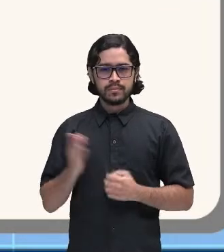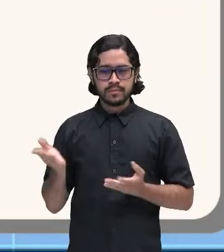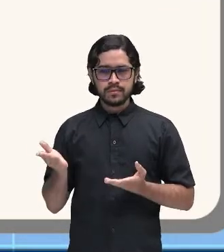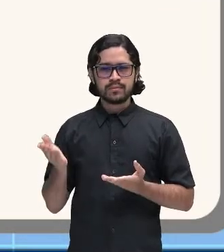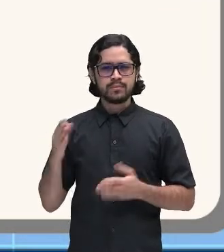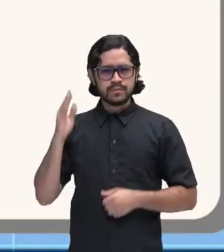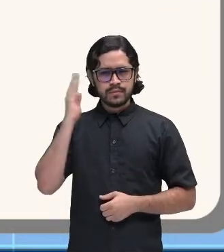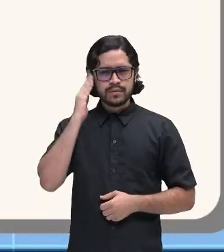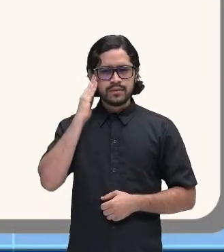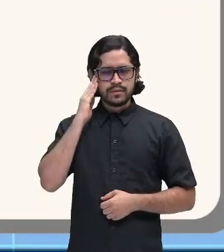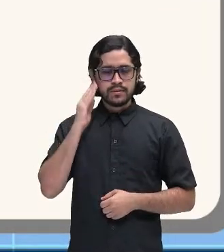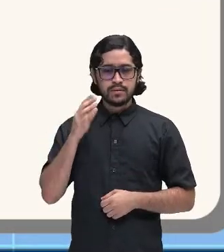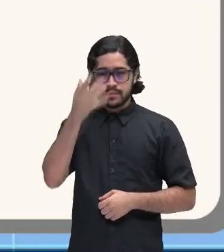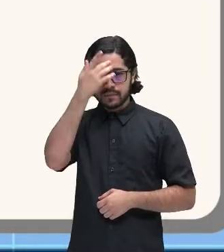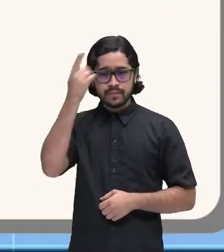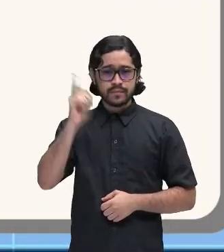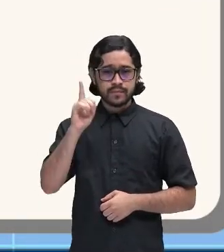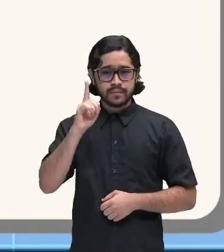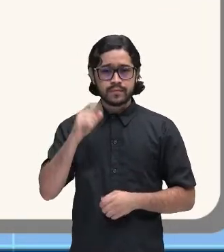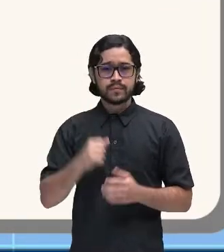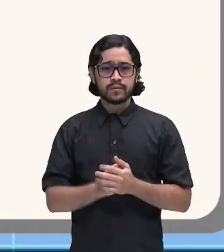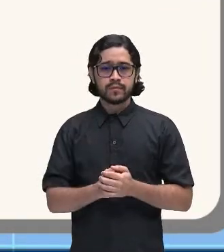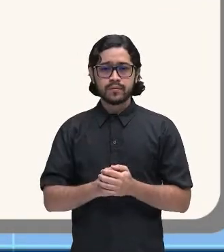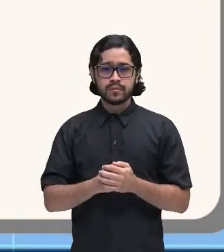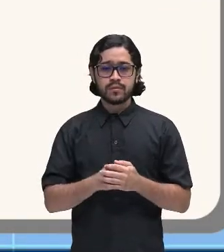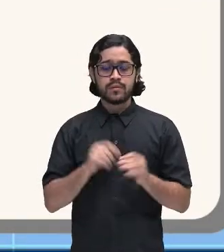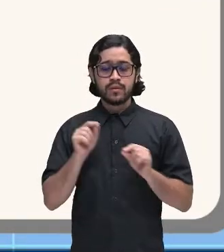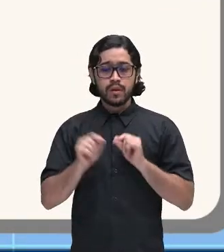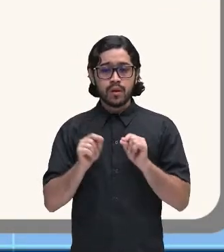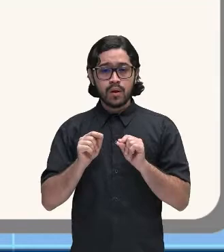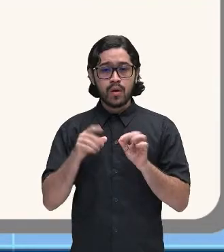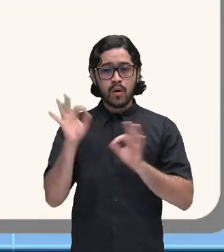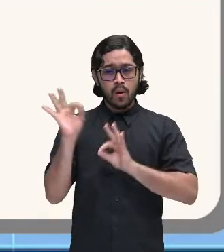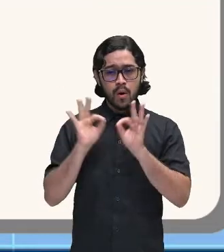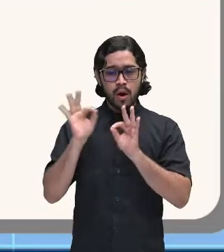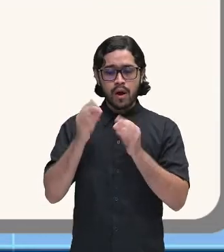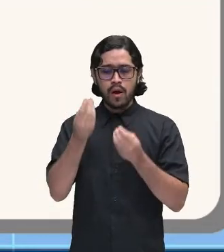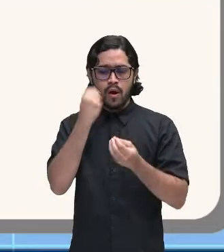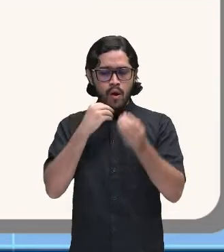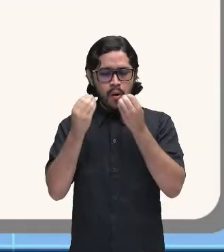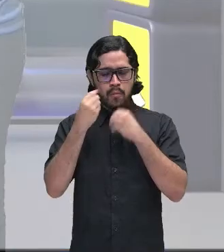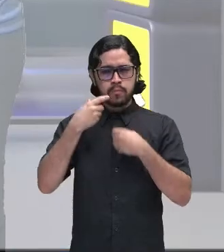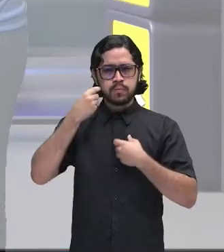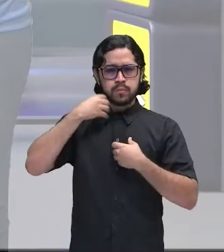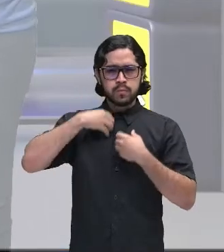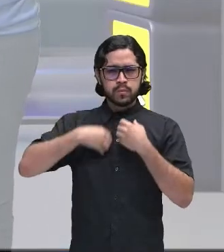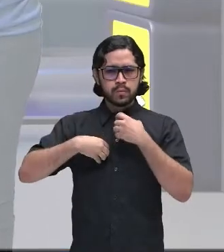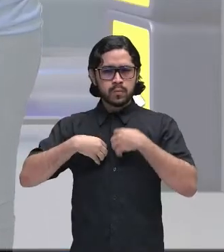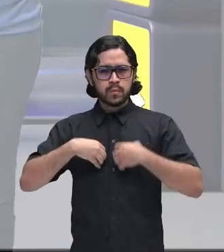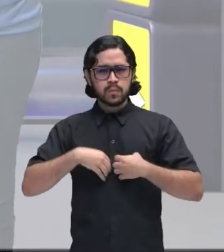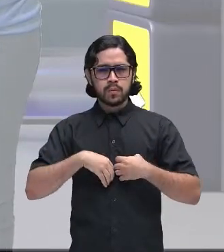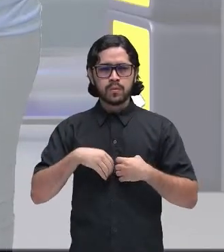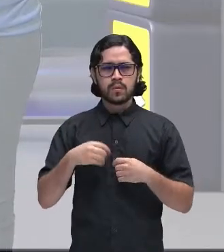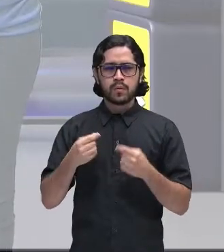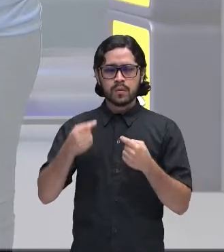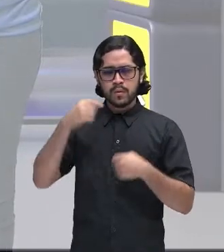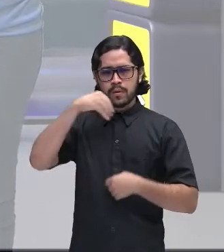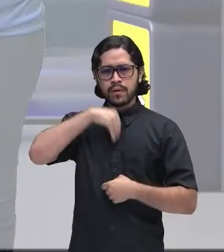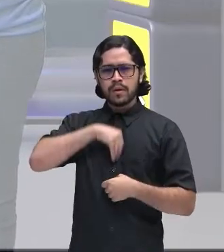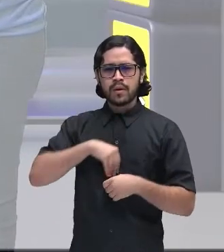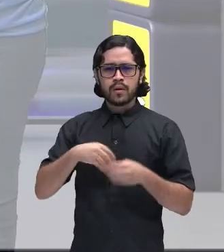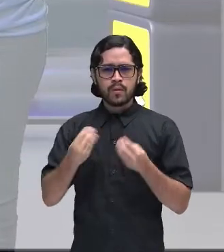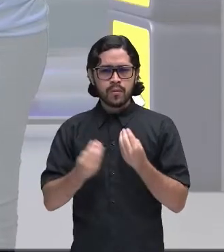não esquecendo que quem vai dizer para onde vai, né, o alimento foi ingerido, professora, vai para onde?